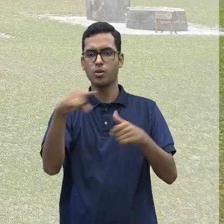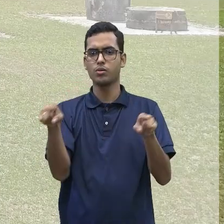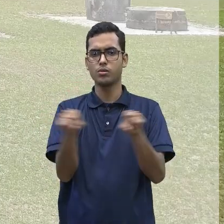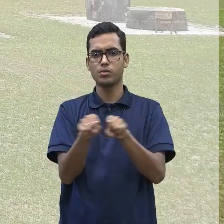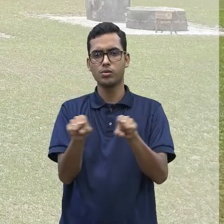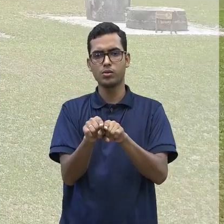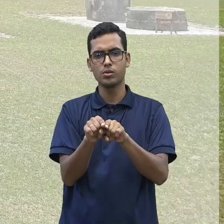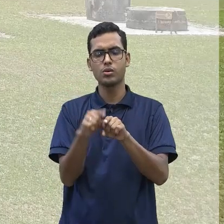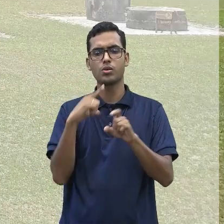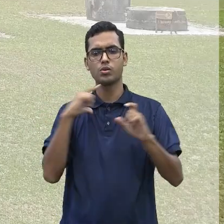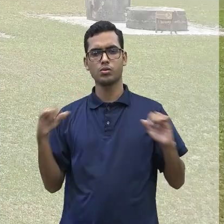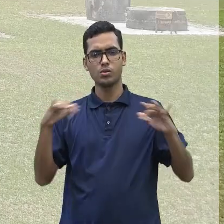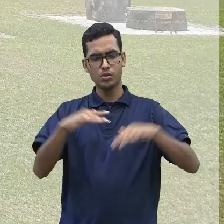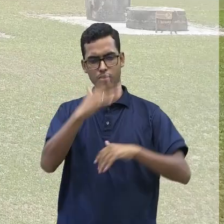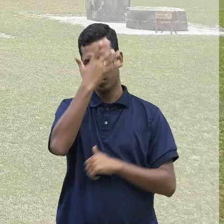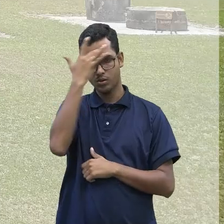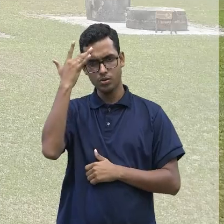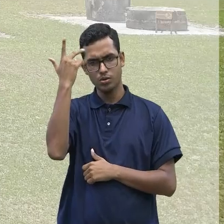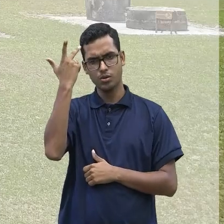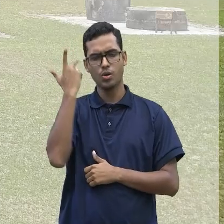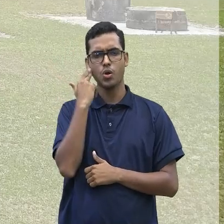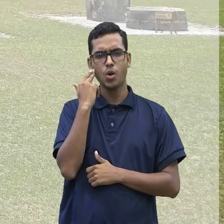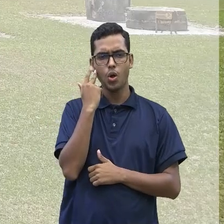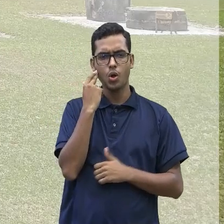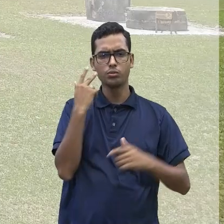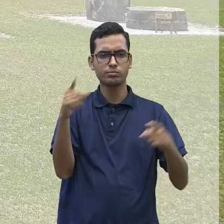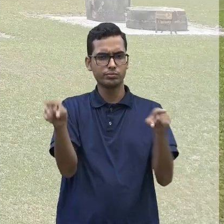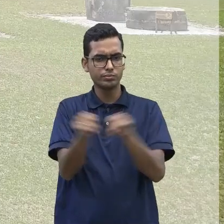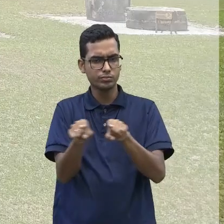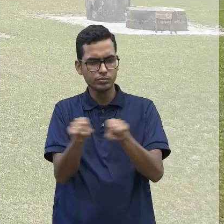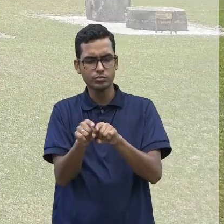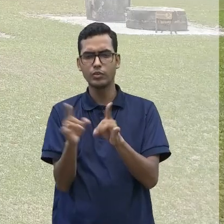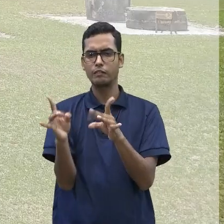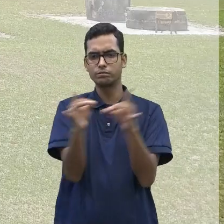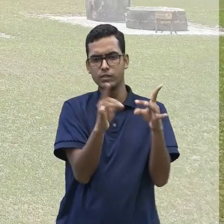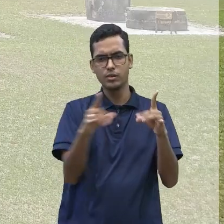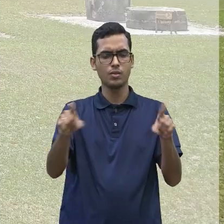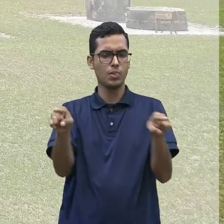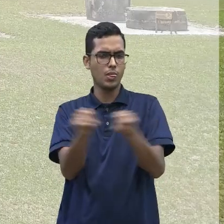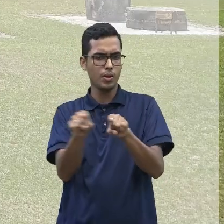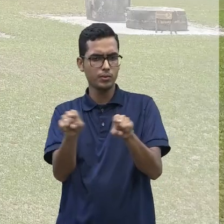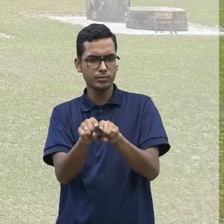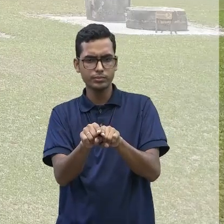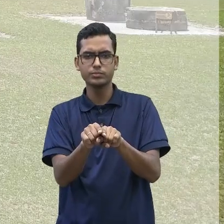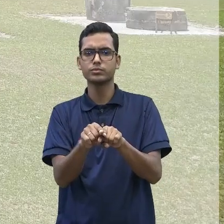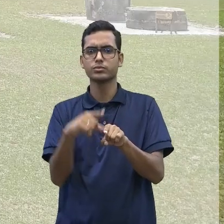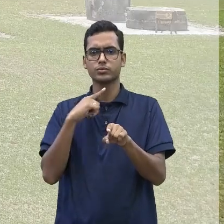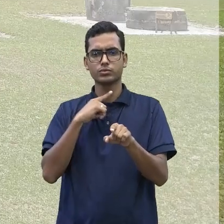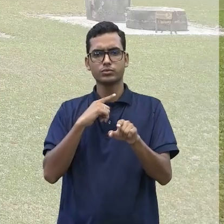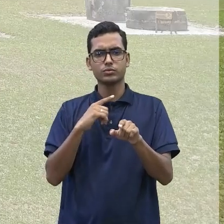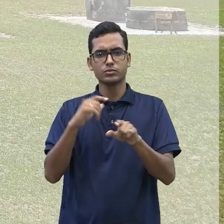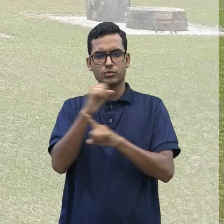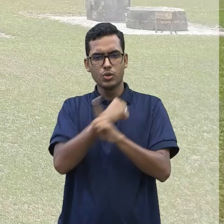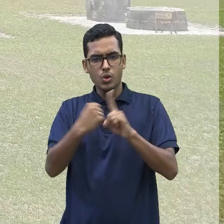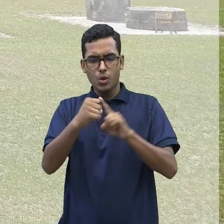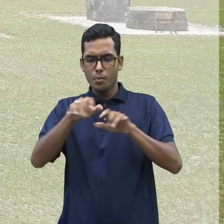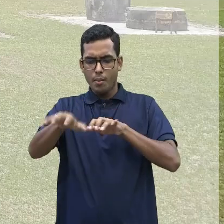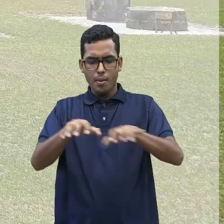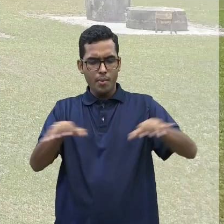elite e pessoas comuns, ou seja, havendo aí a estratificação, a separação da